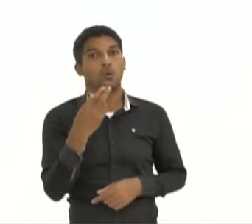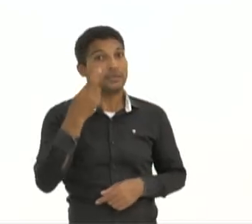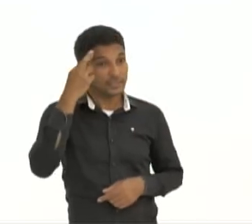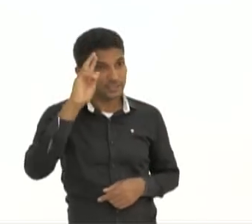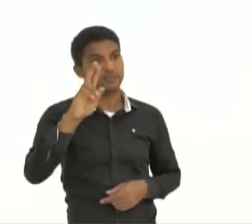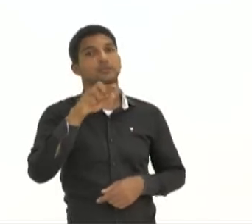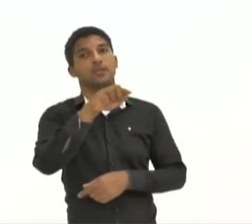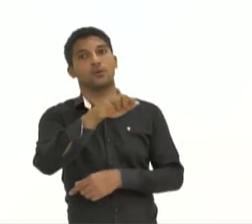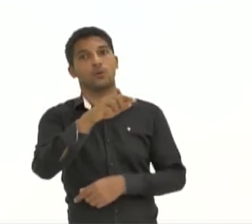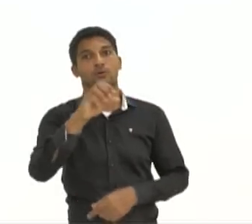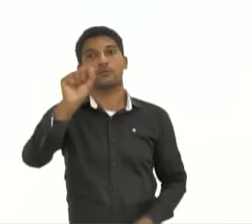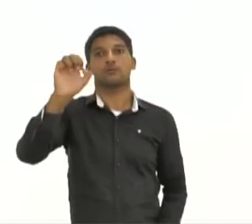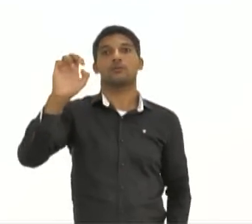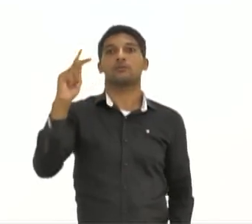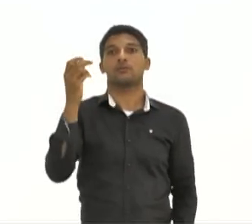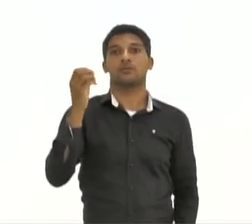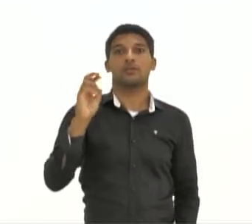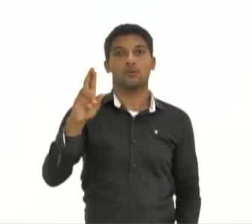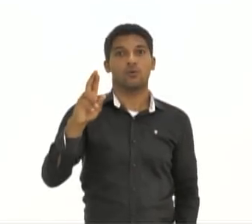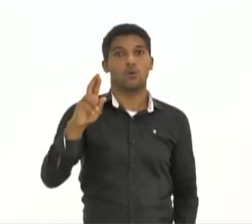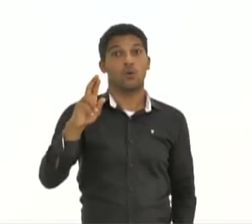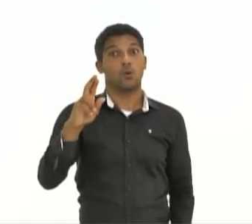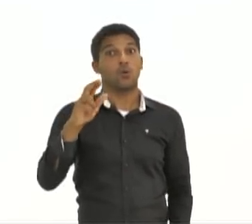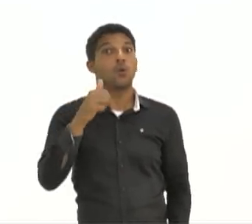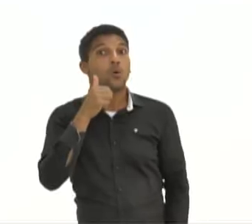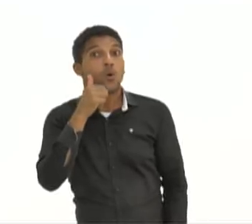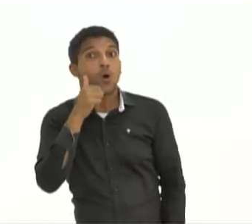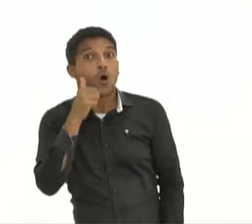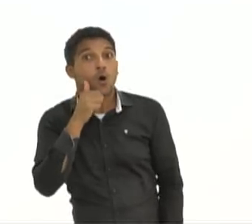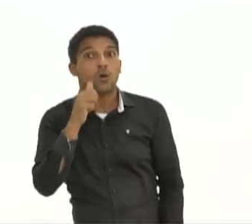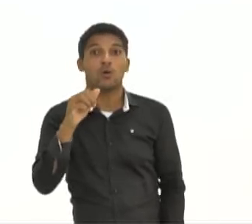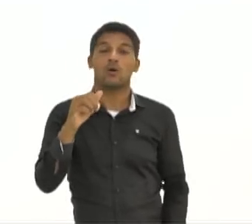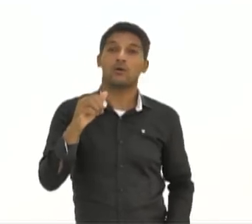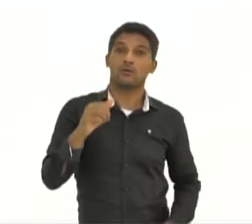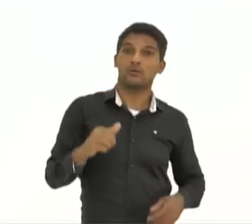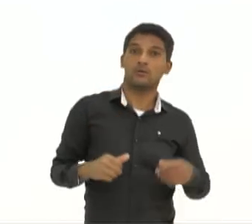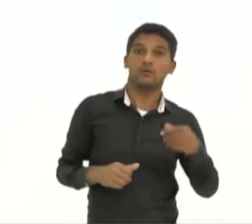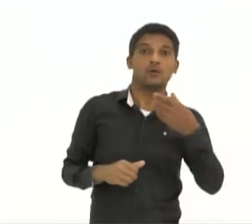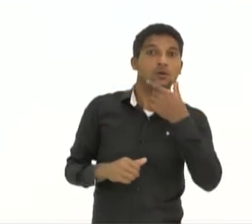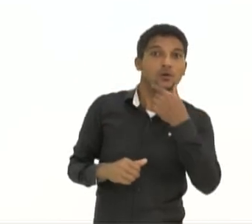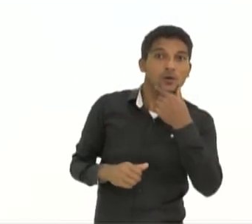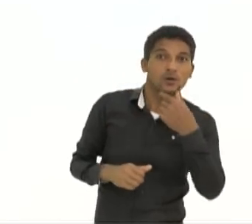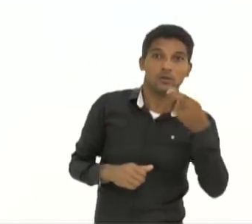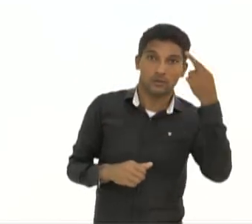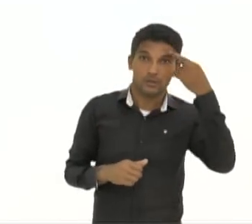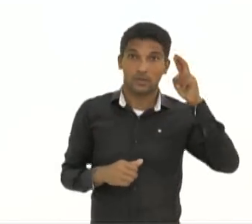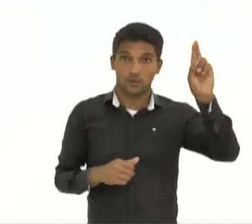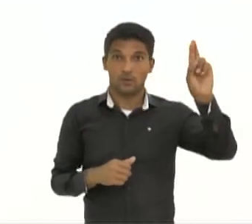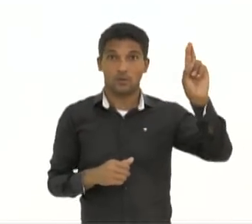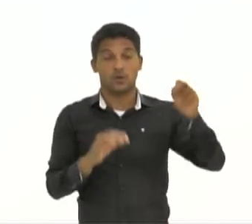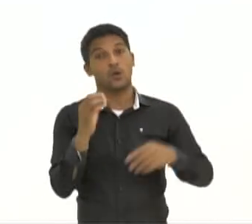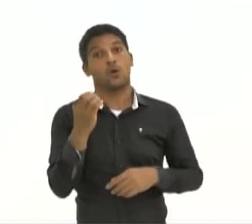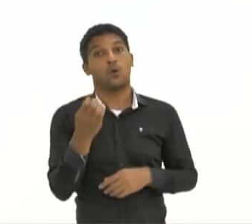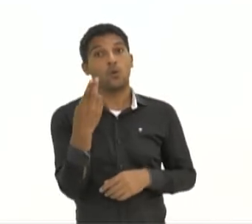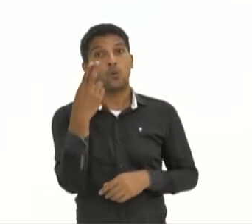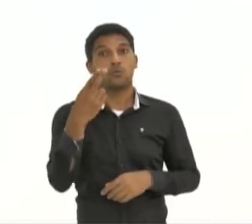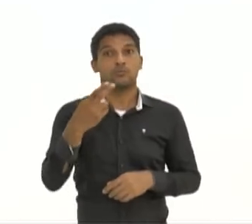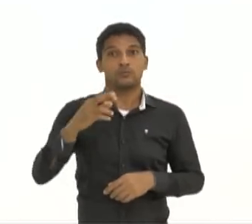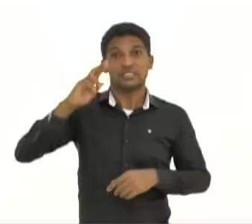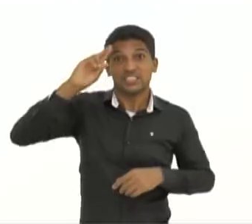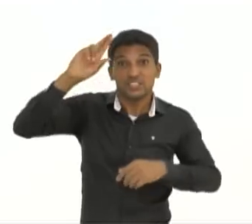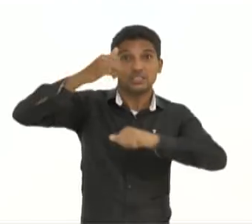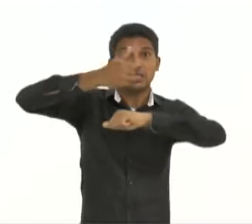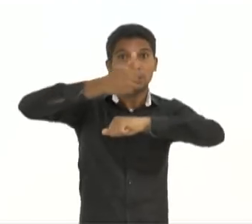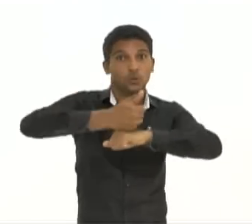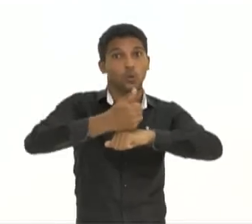ou apenas senhor, senhora, né? Diretor do departamento de recursos humanos, sei lá, gerente da loja tal.